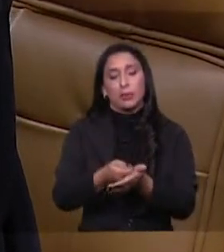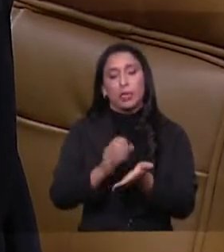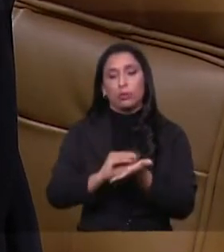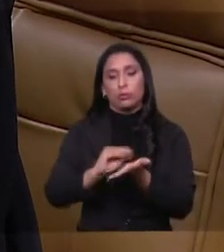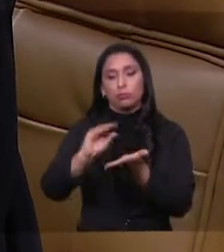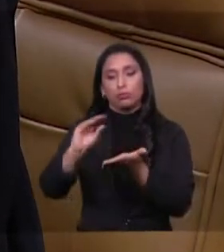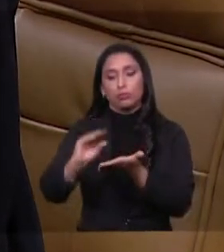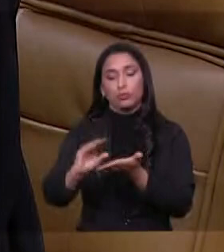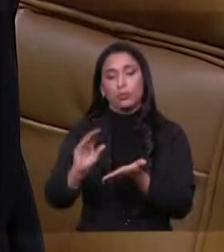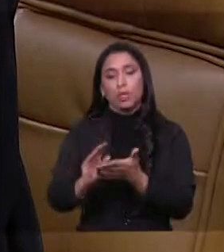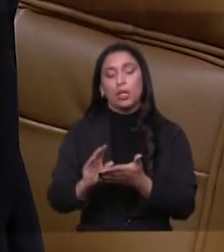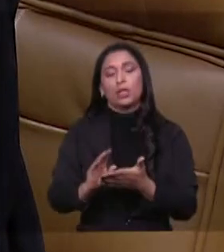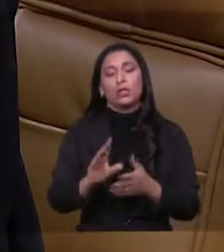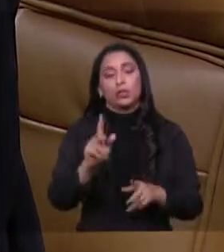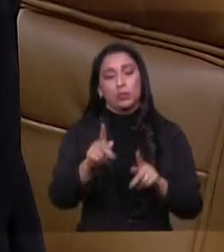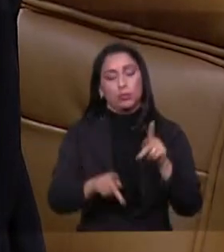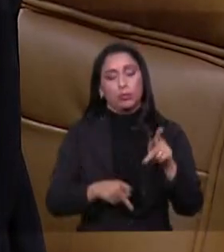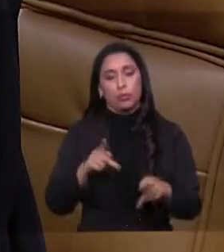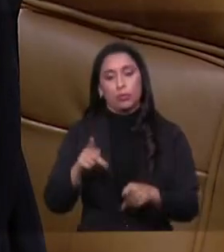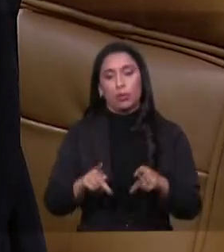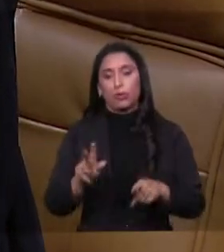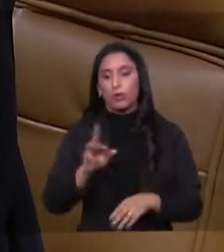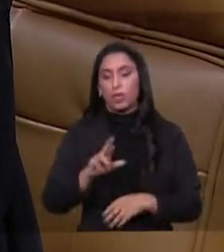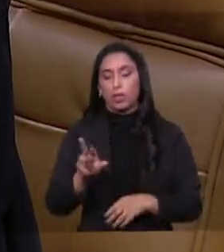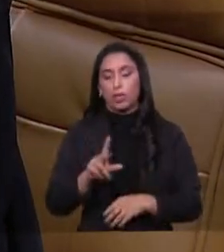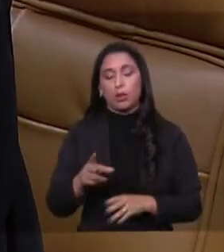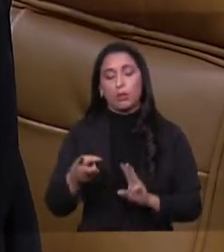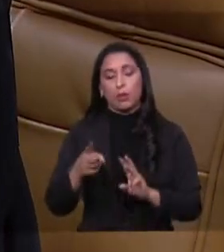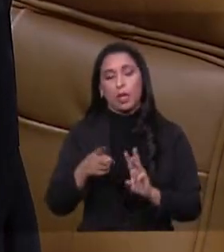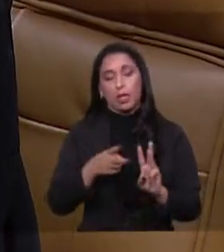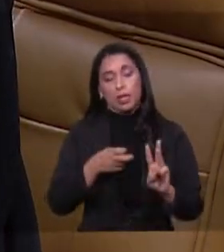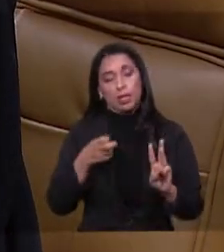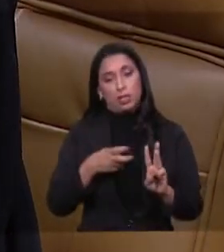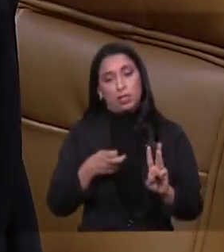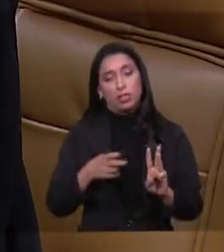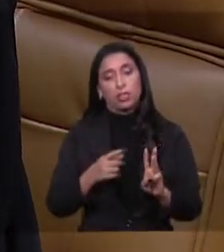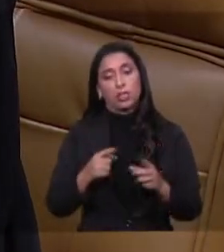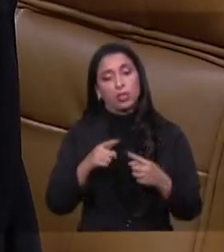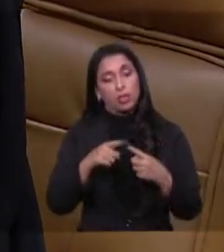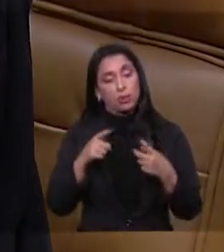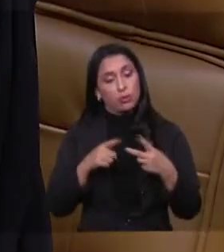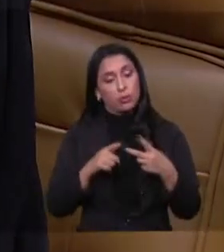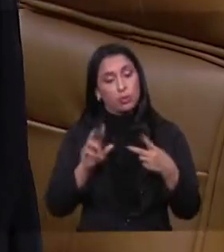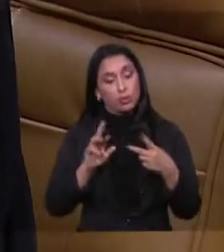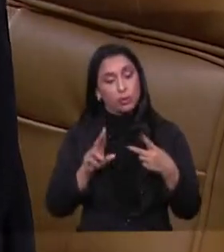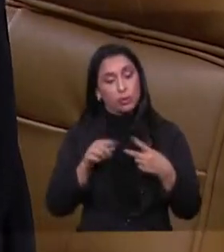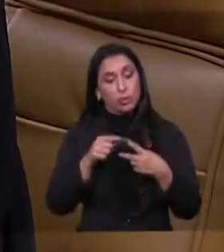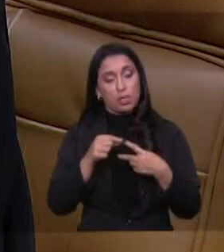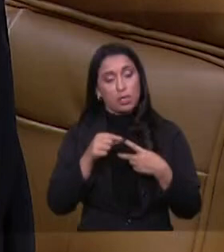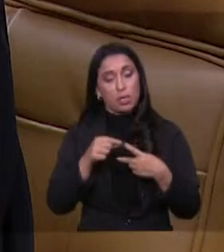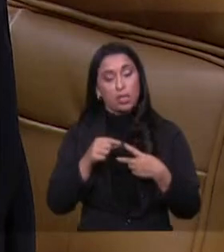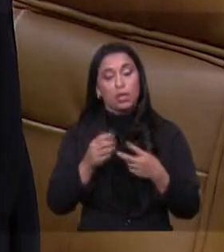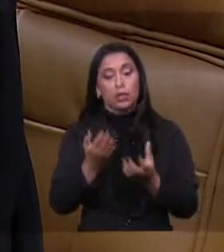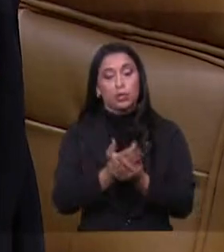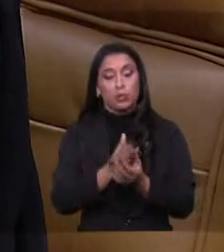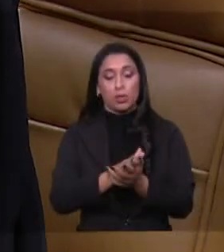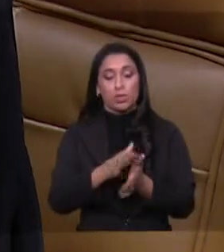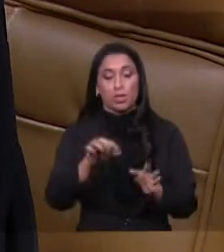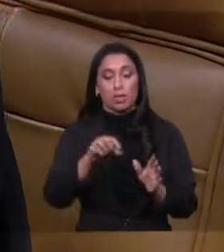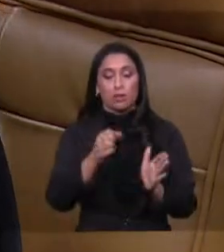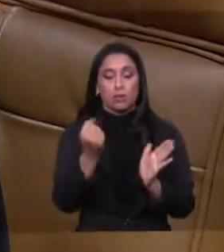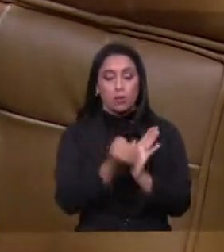ocupantes não indígenas possui dupla vertente. A que se contém no bojo do processo